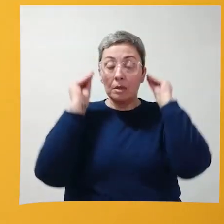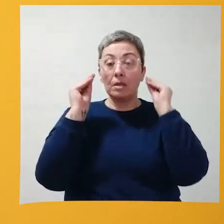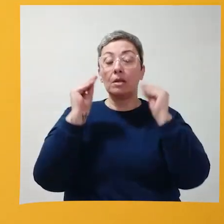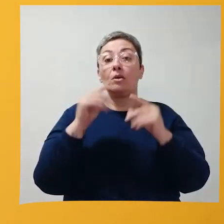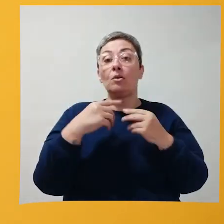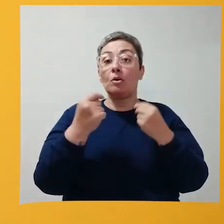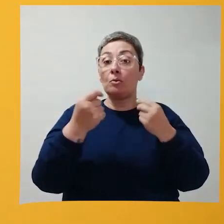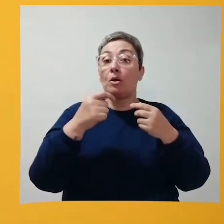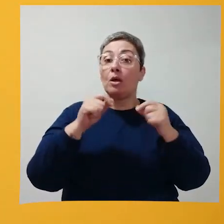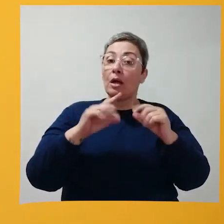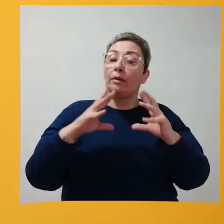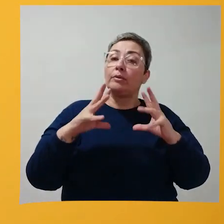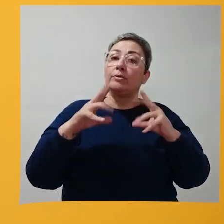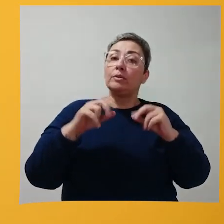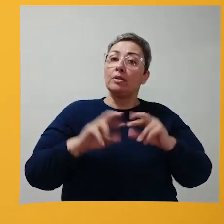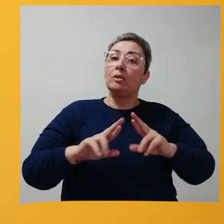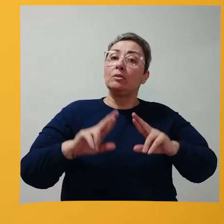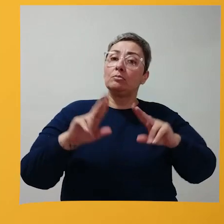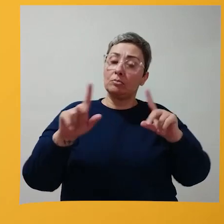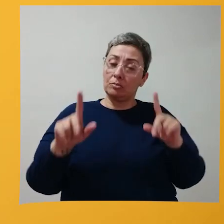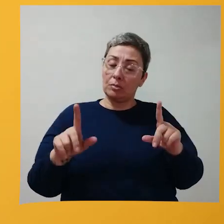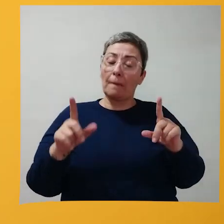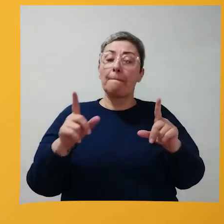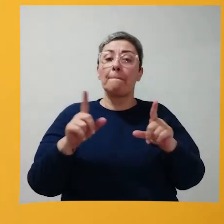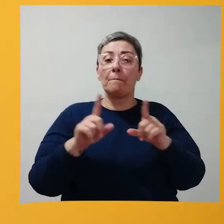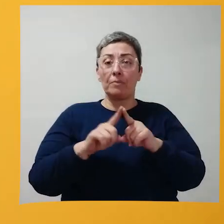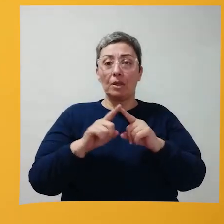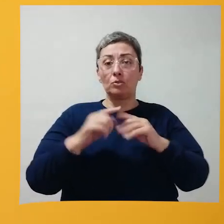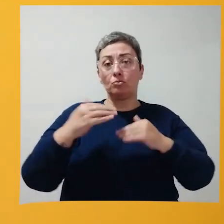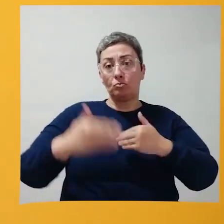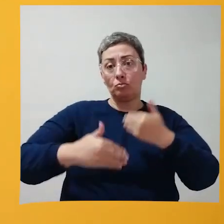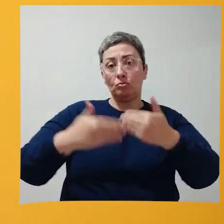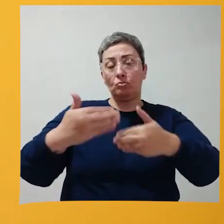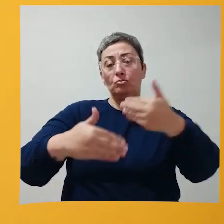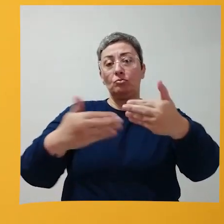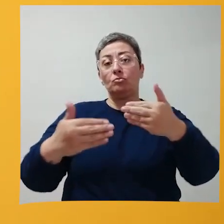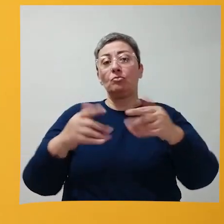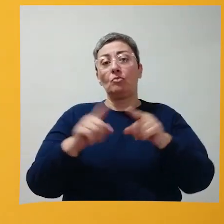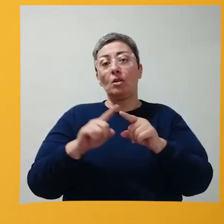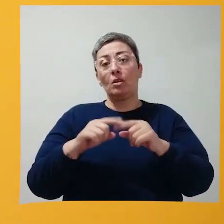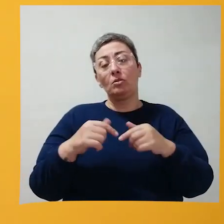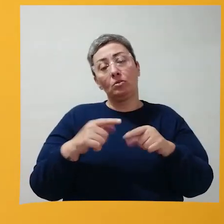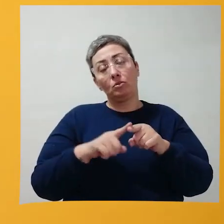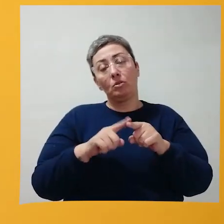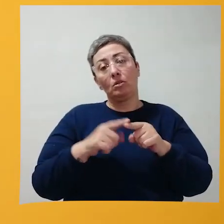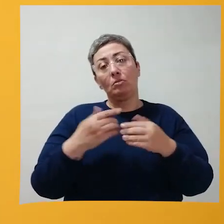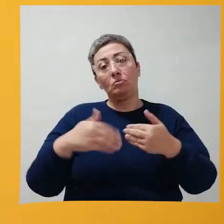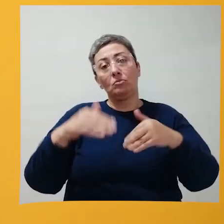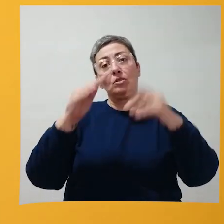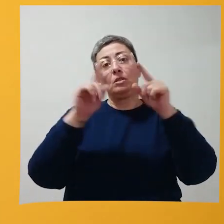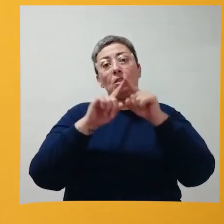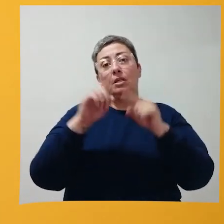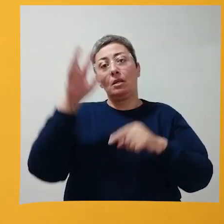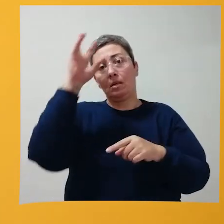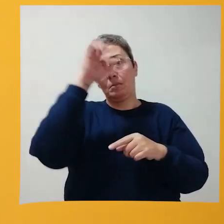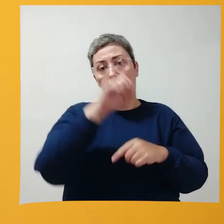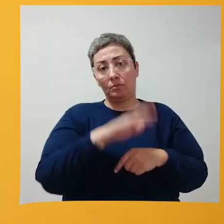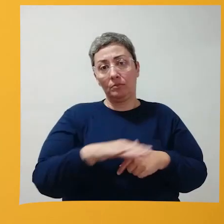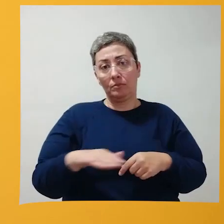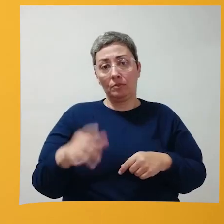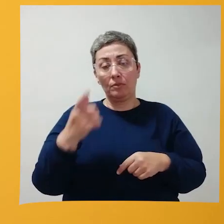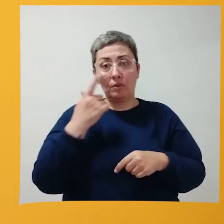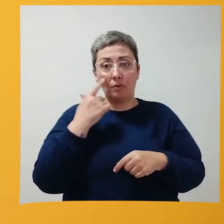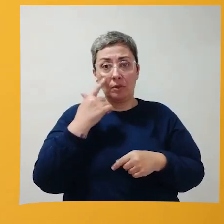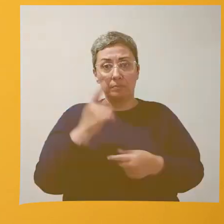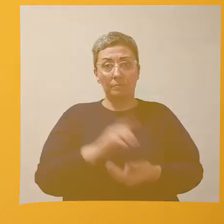cabelo, Isso faz toda a diferença, no processo, de desenvolvimento e aprendizagem dessa